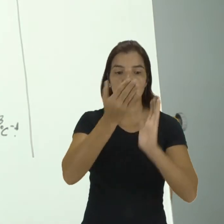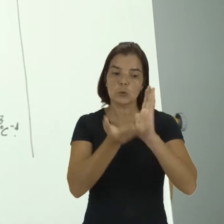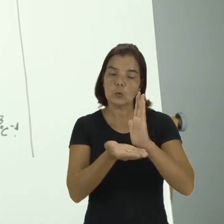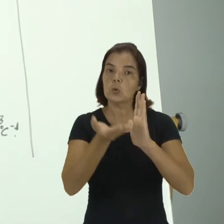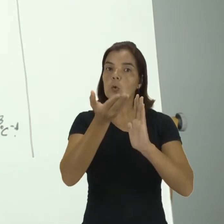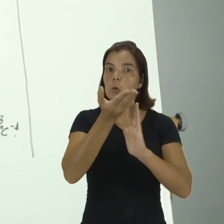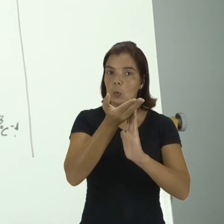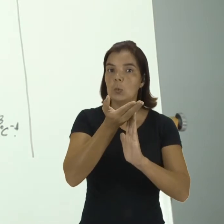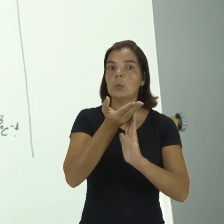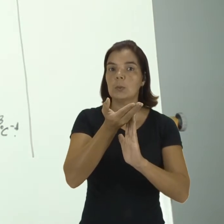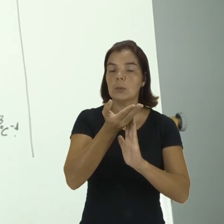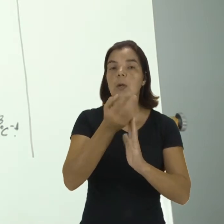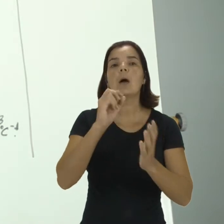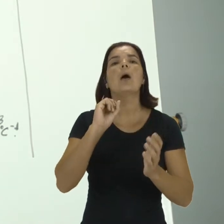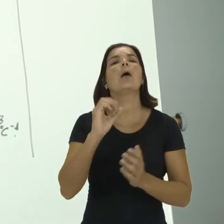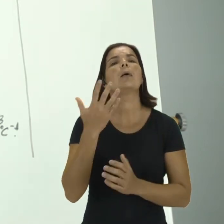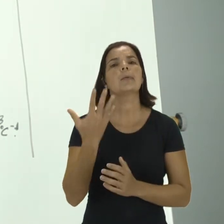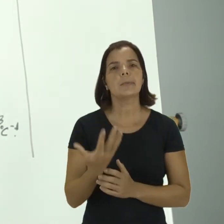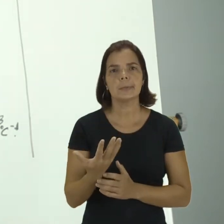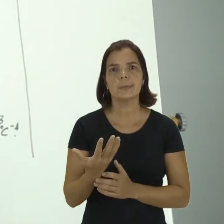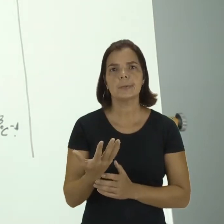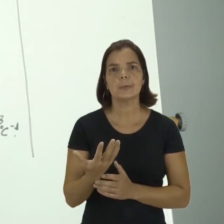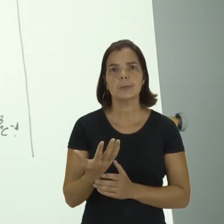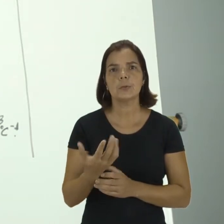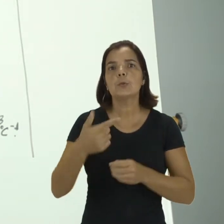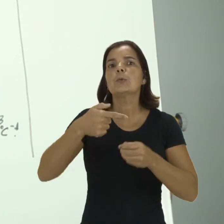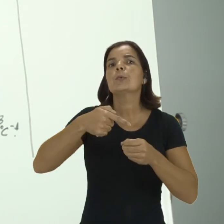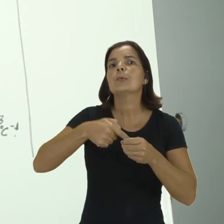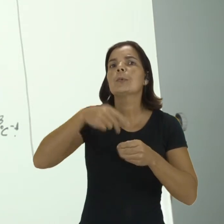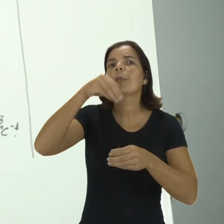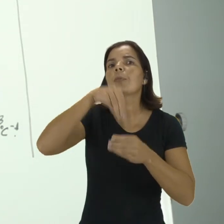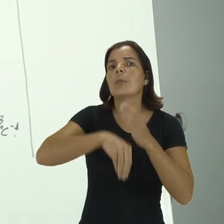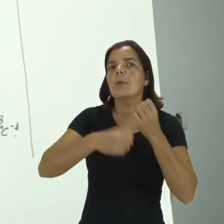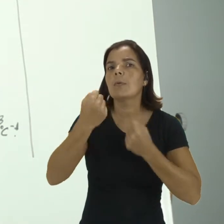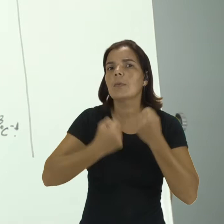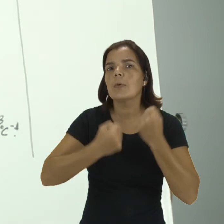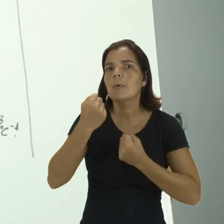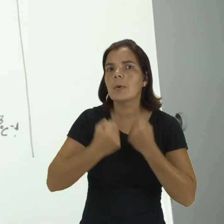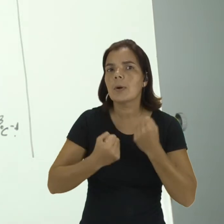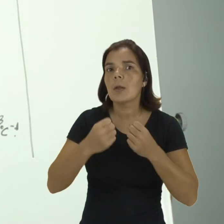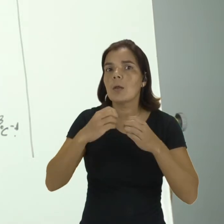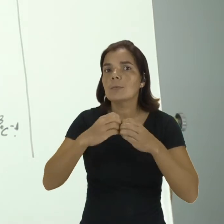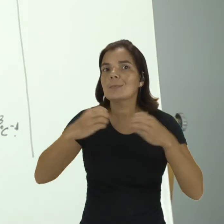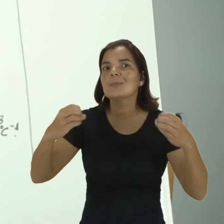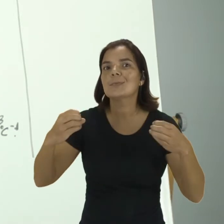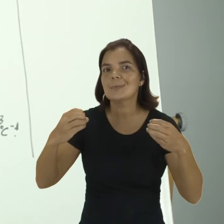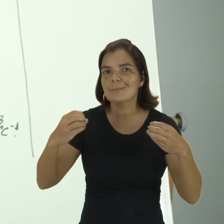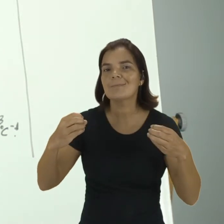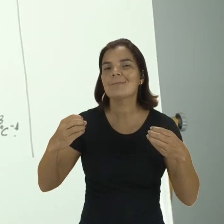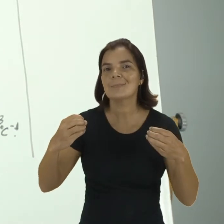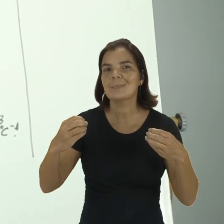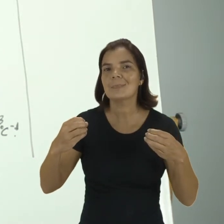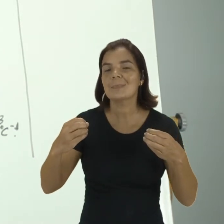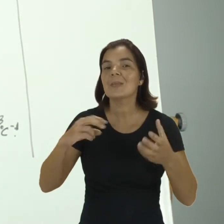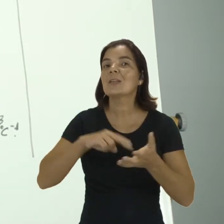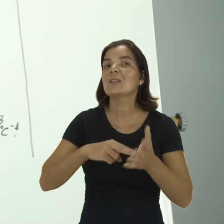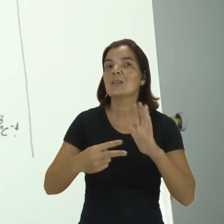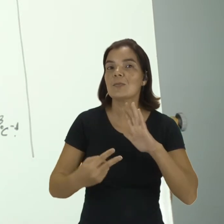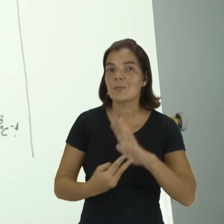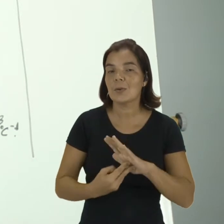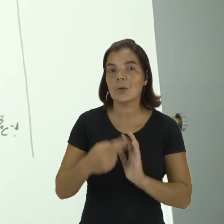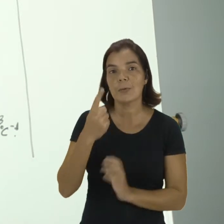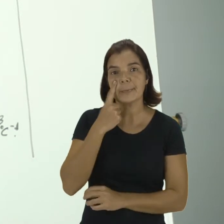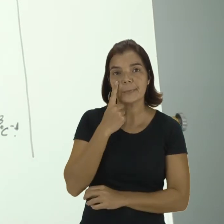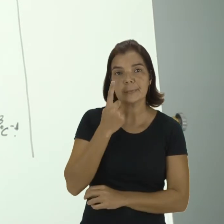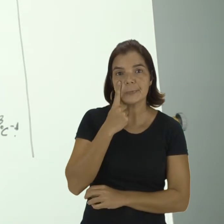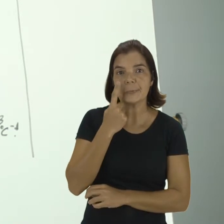elevação da temperatura, o que aconteceu então com o combustível que estava lá dentro? Ele sofreu uma dilatação. Aí nesse caso,